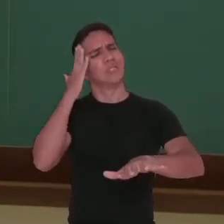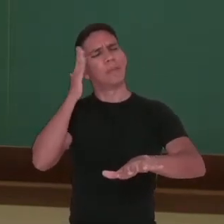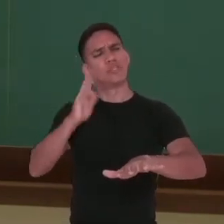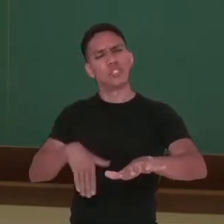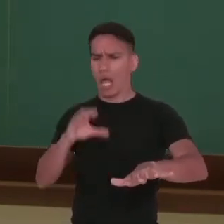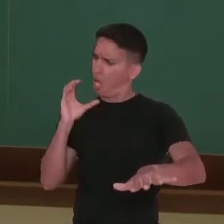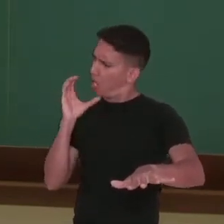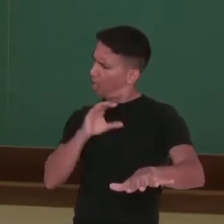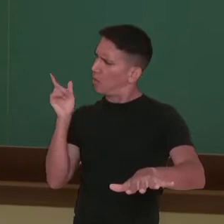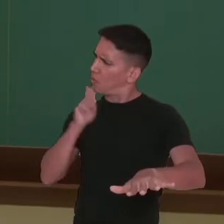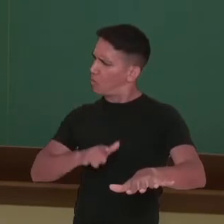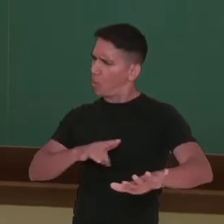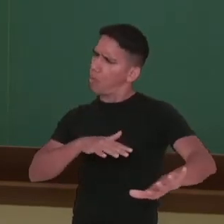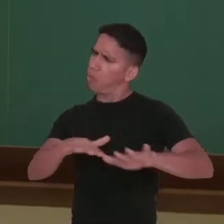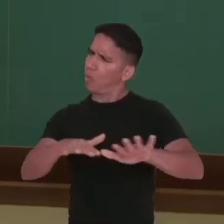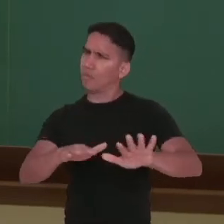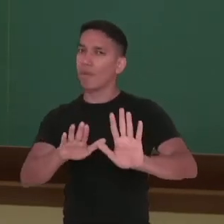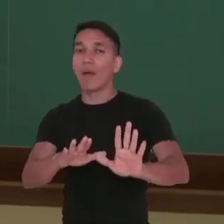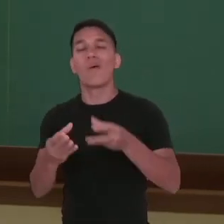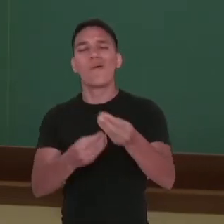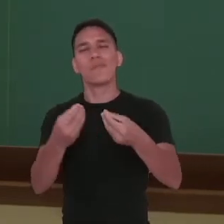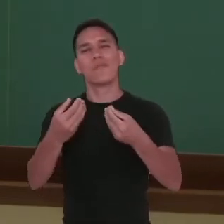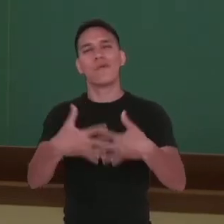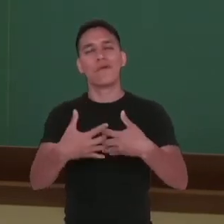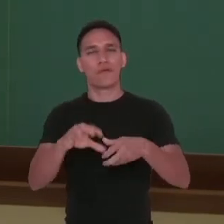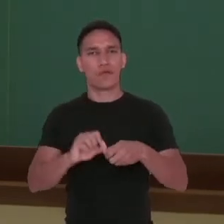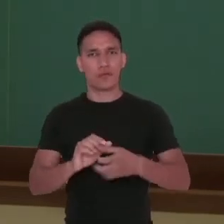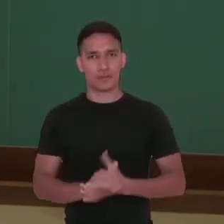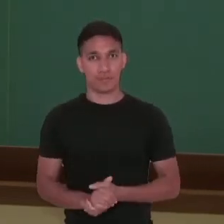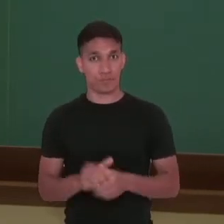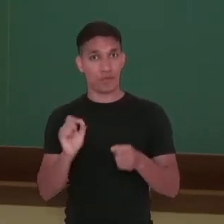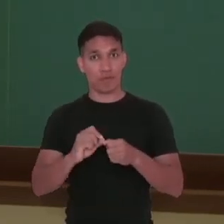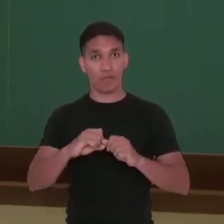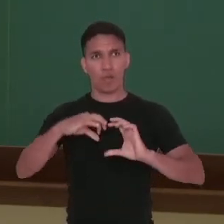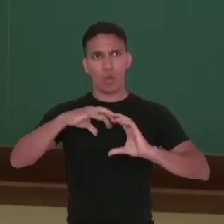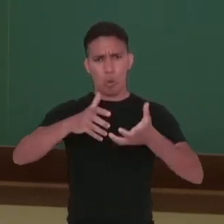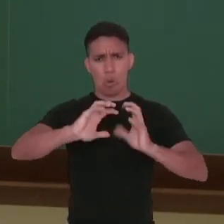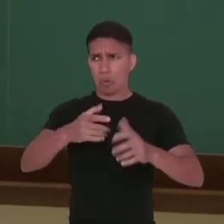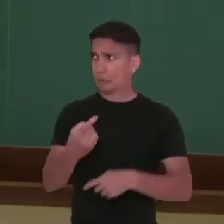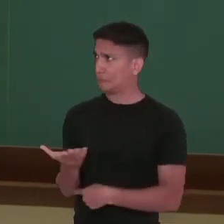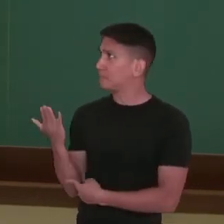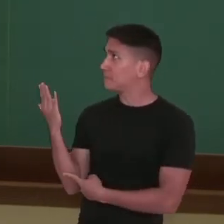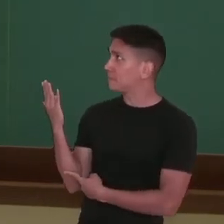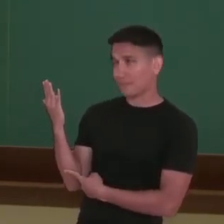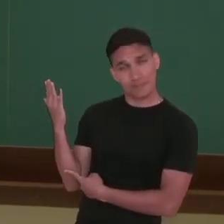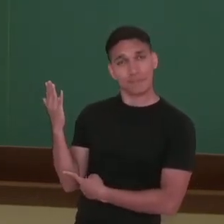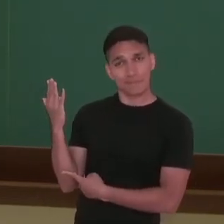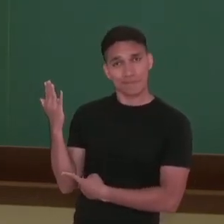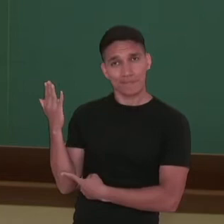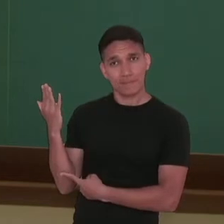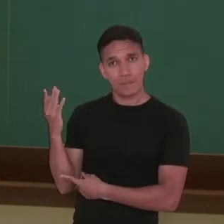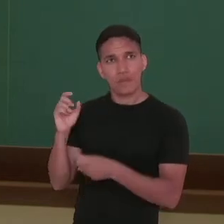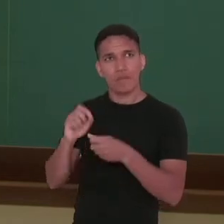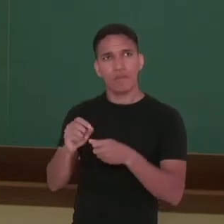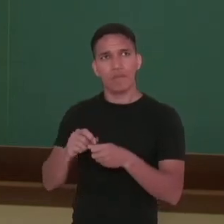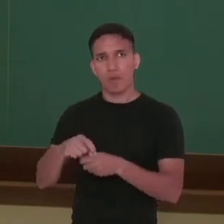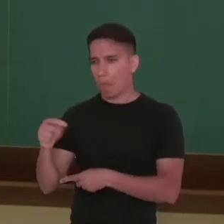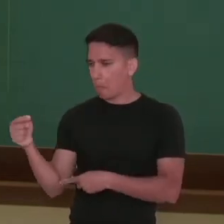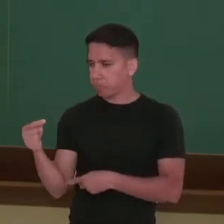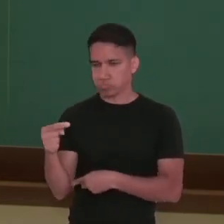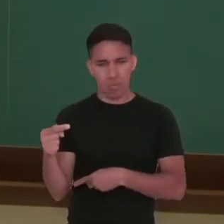pode provocar movimentos. Como é que ele fez? Ele pegou uma esfera, essa esfera aqui, ele fez 2